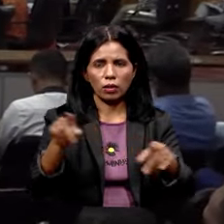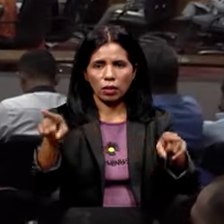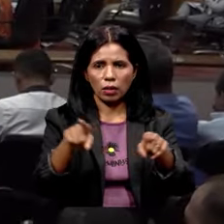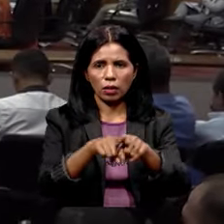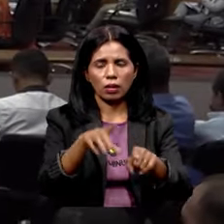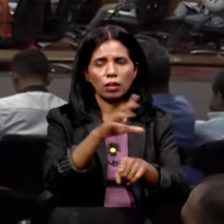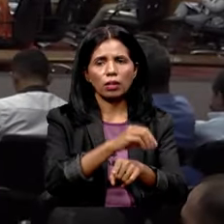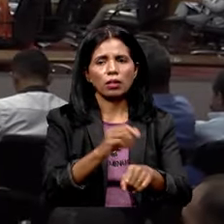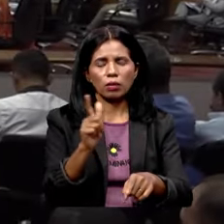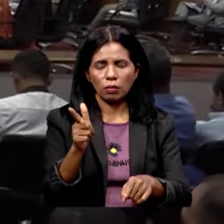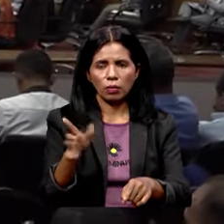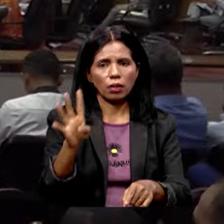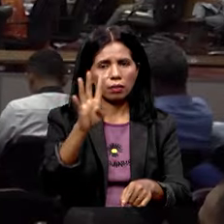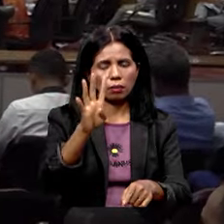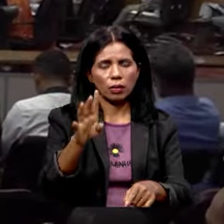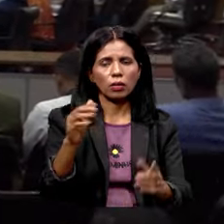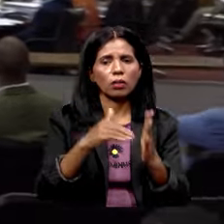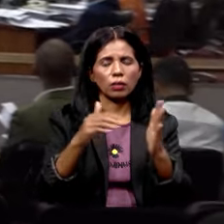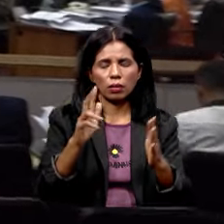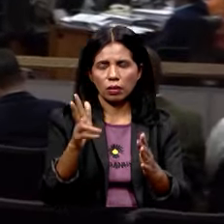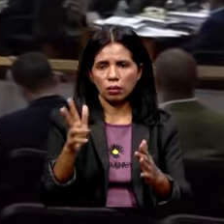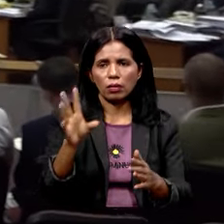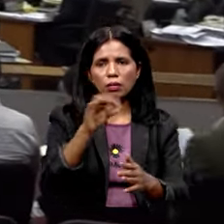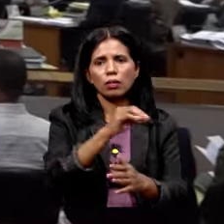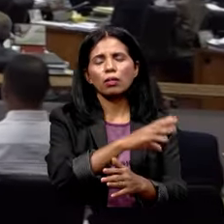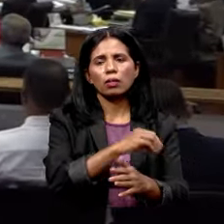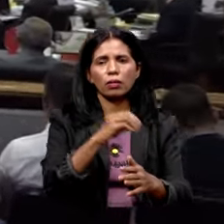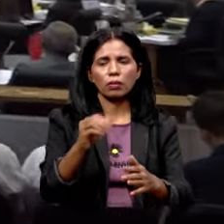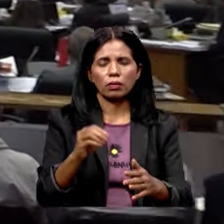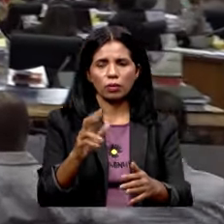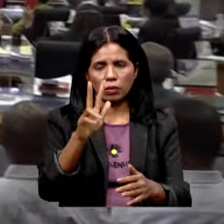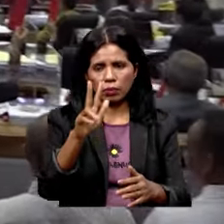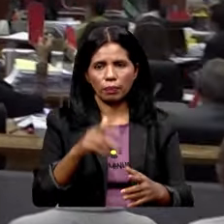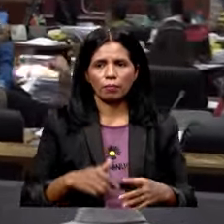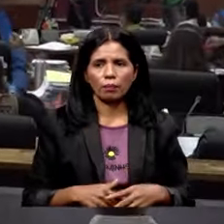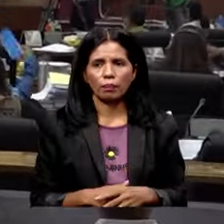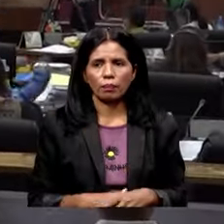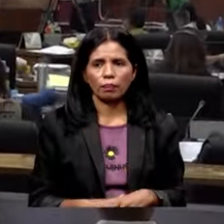a favor Ron Resinghat, contra tolune singvalu, no abstenção tolu. Joanico Vicente, Jaime dos Santos, GMN.